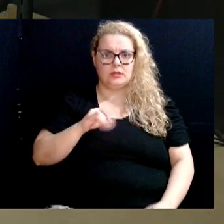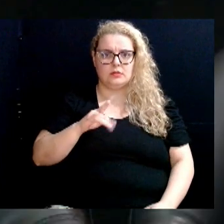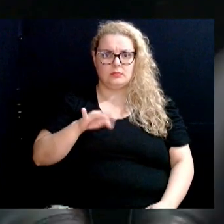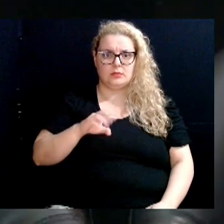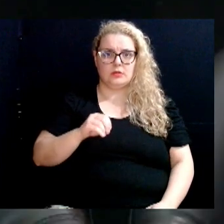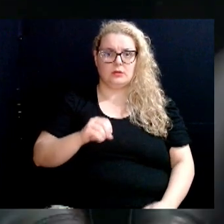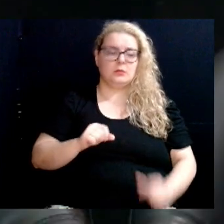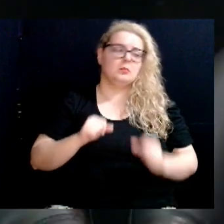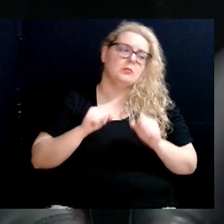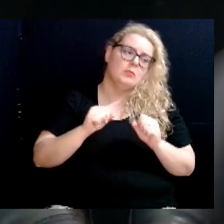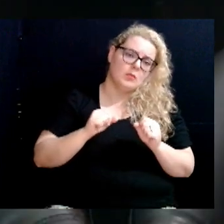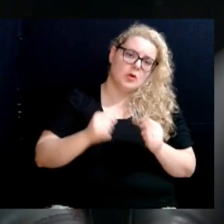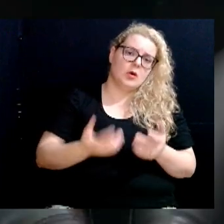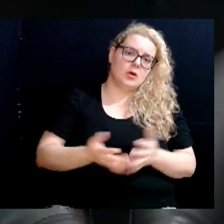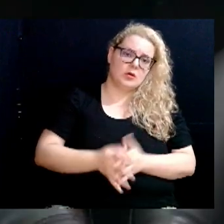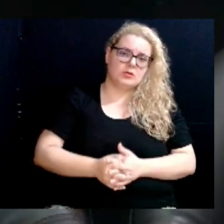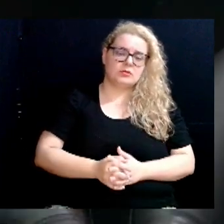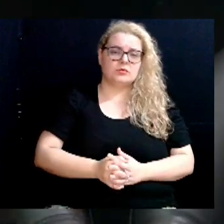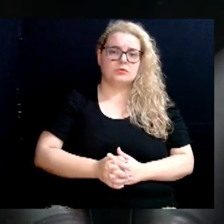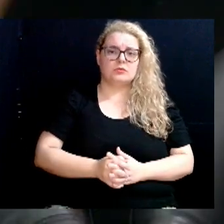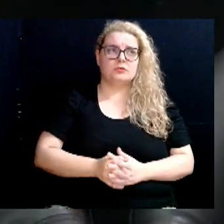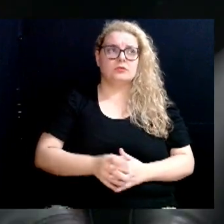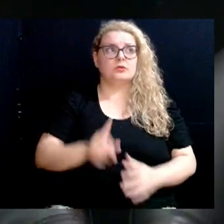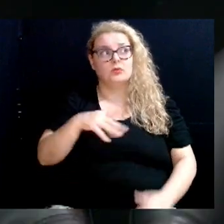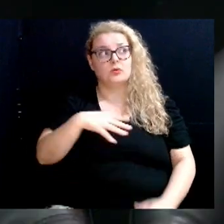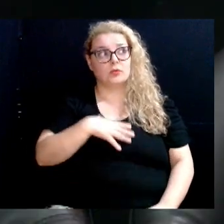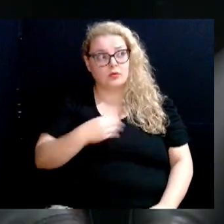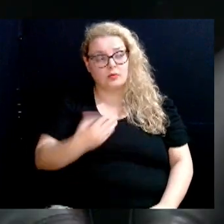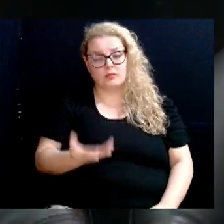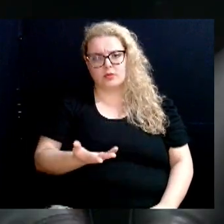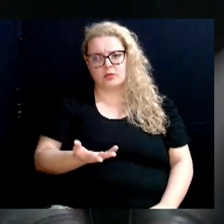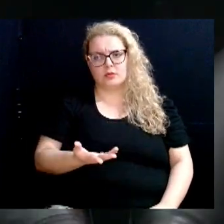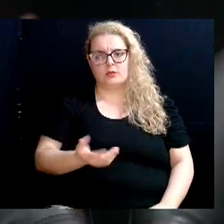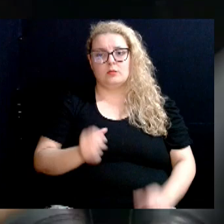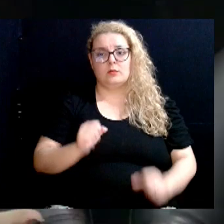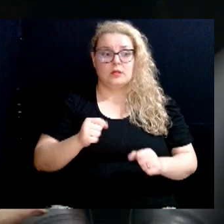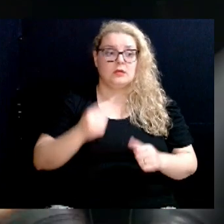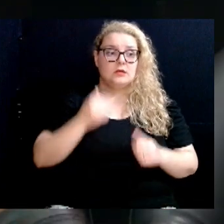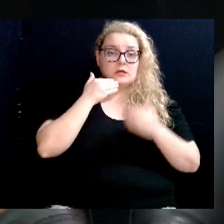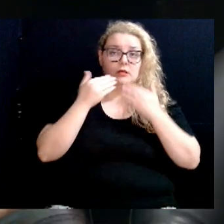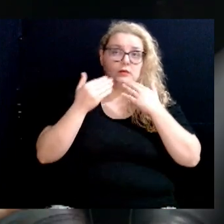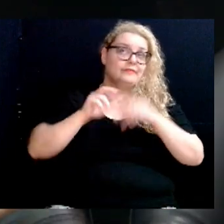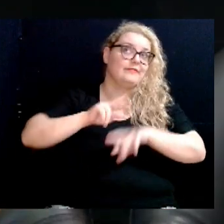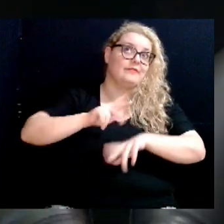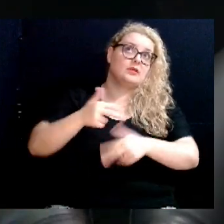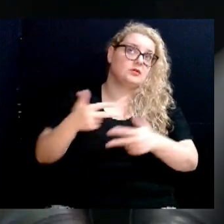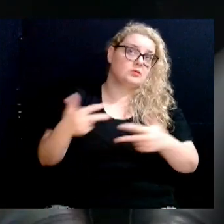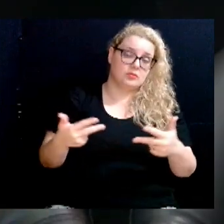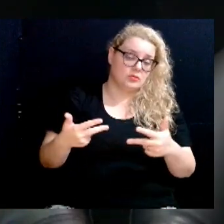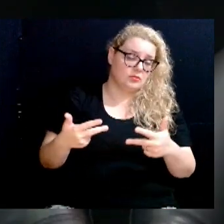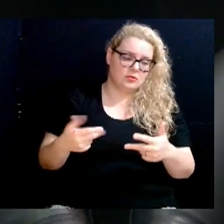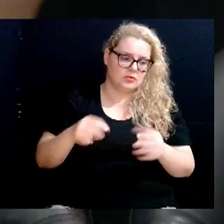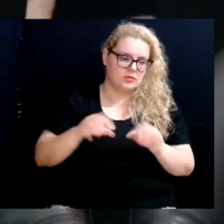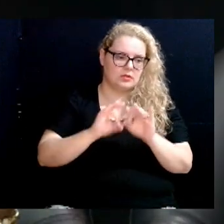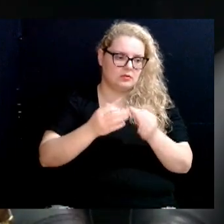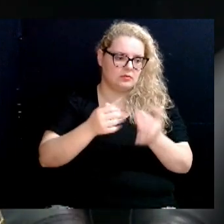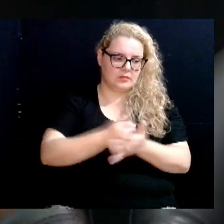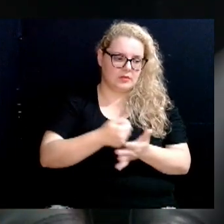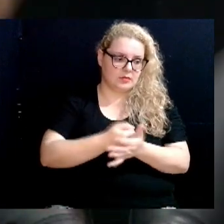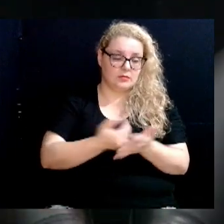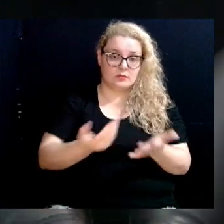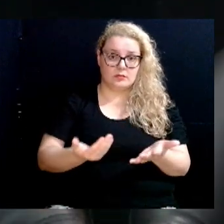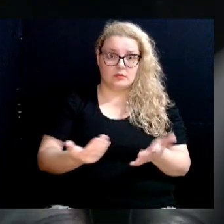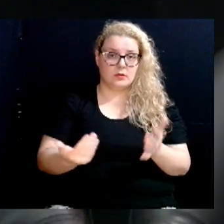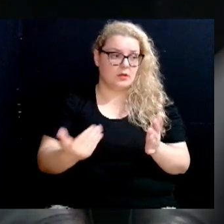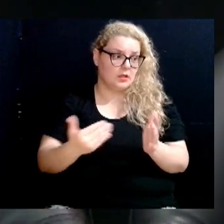Na verdade, não são os filhos, é sim essa demanda que a família exige. Então, mesmo mulheres que não tenham